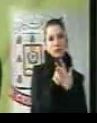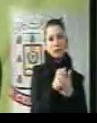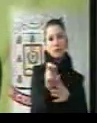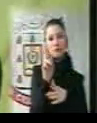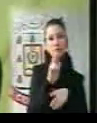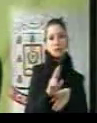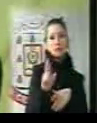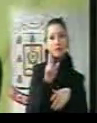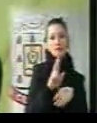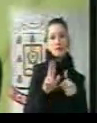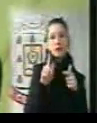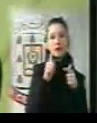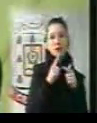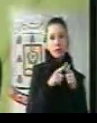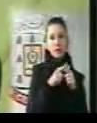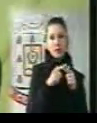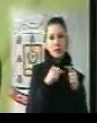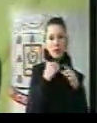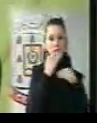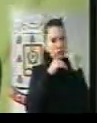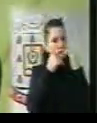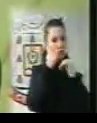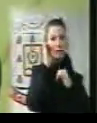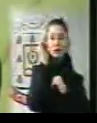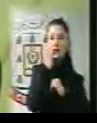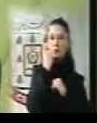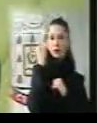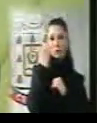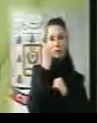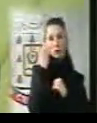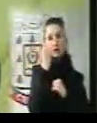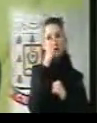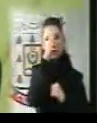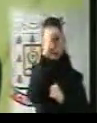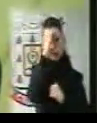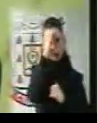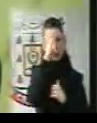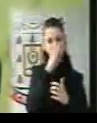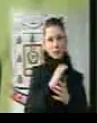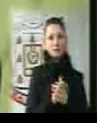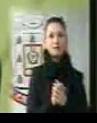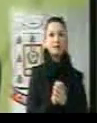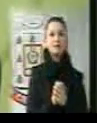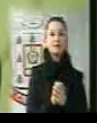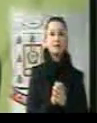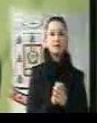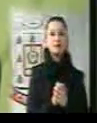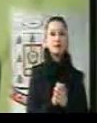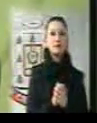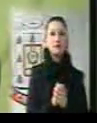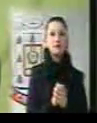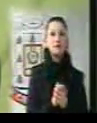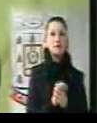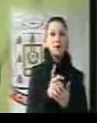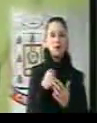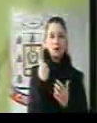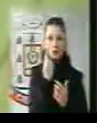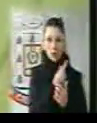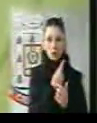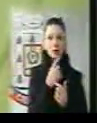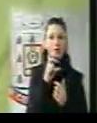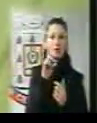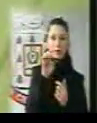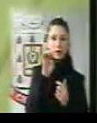na resolução de uma obra tão importante quanto essa. Volto a frisar, nós do DEINFRA